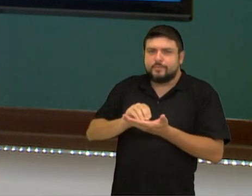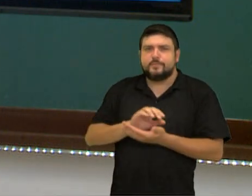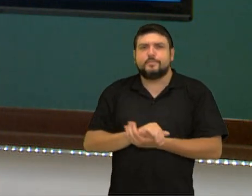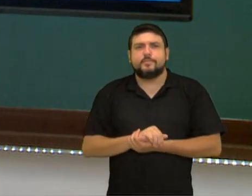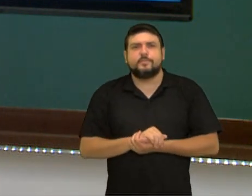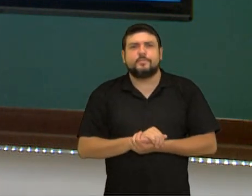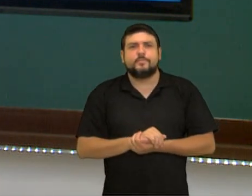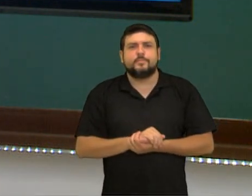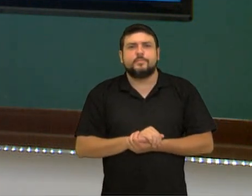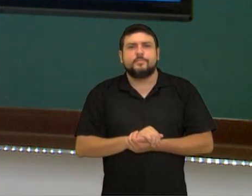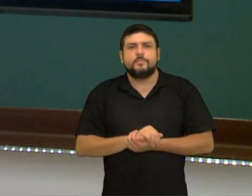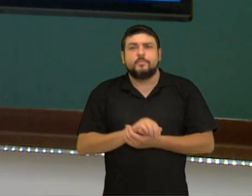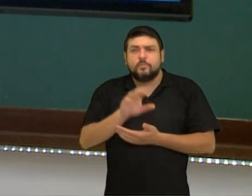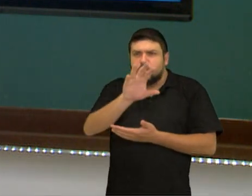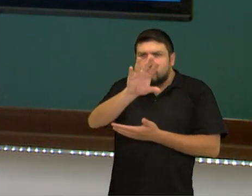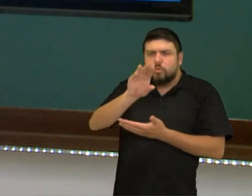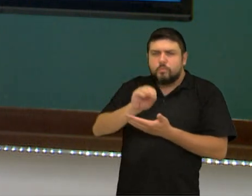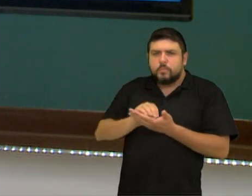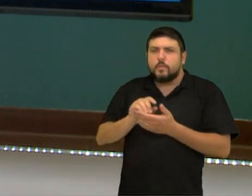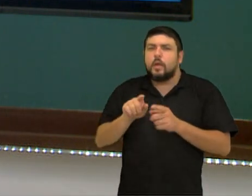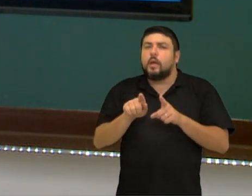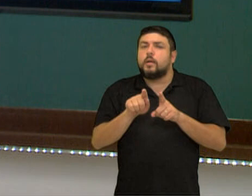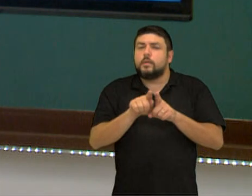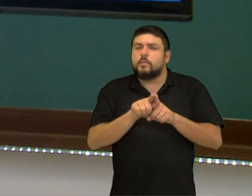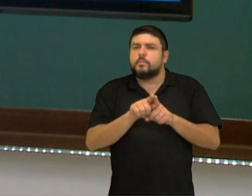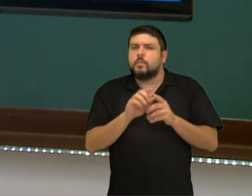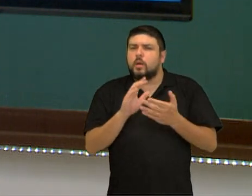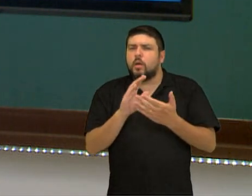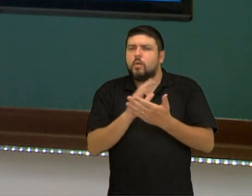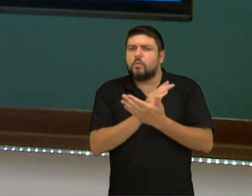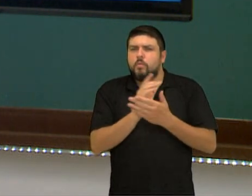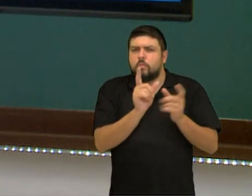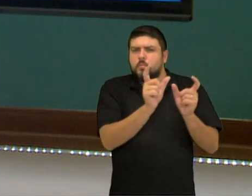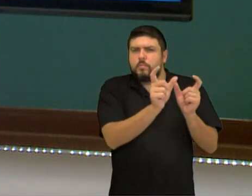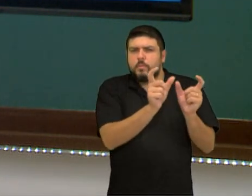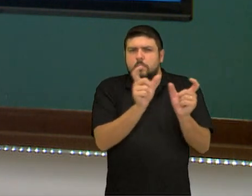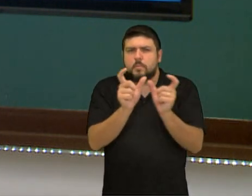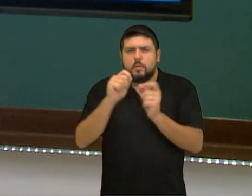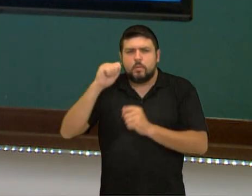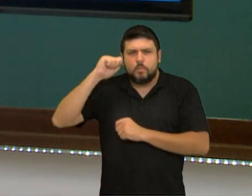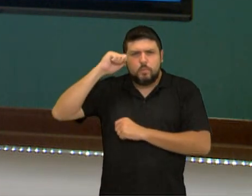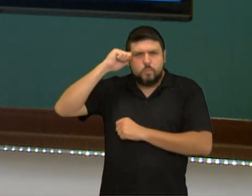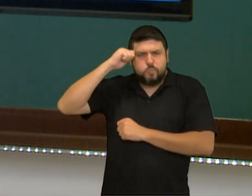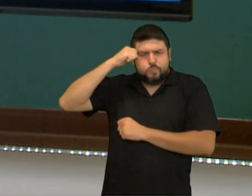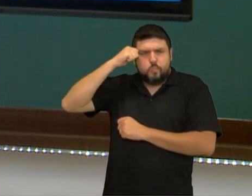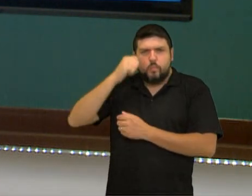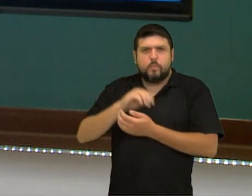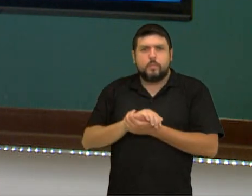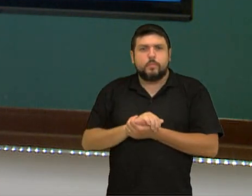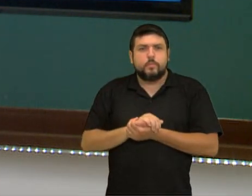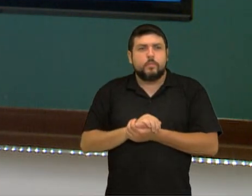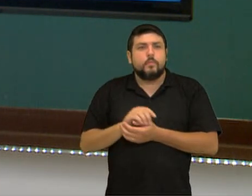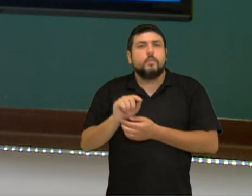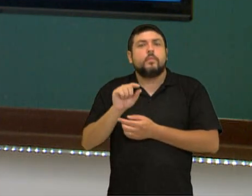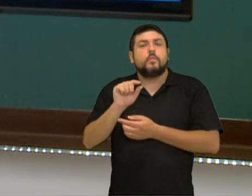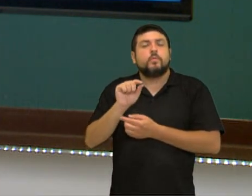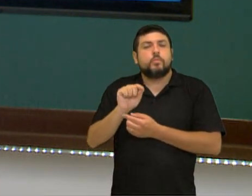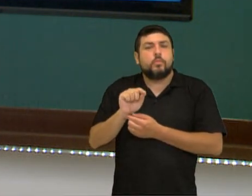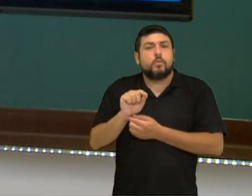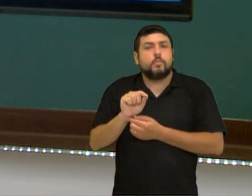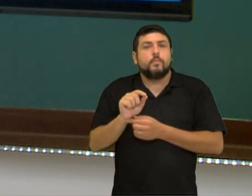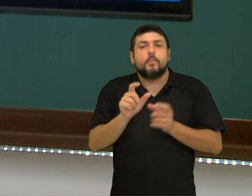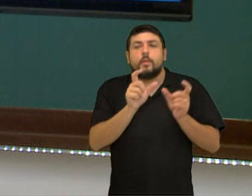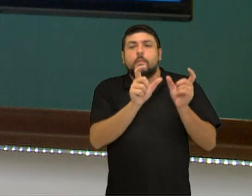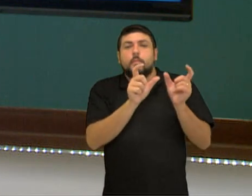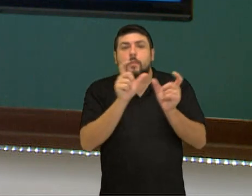estudos. Anote, nós destacamos algumas expressões em negrito para você. Então, significados de palavras, de